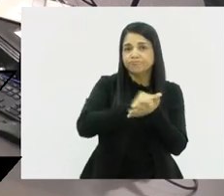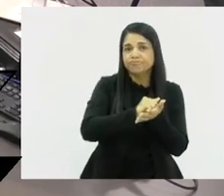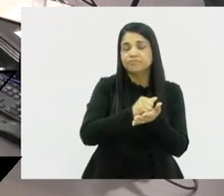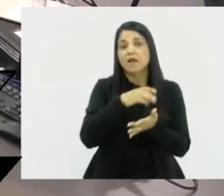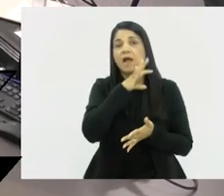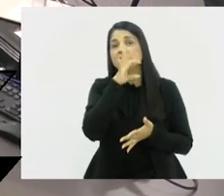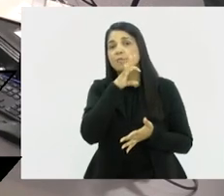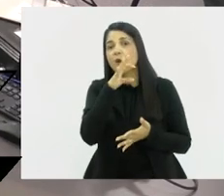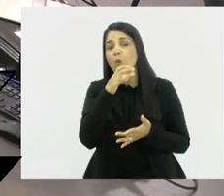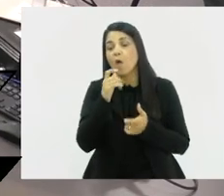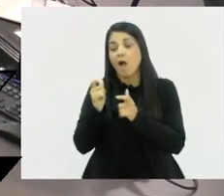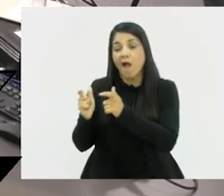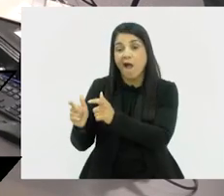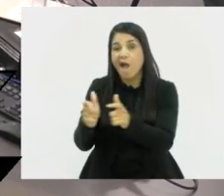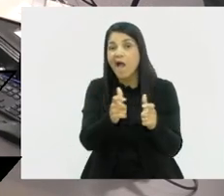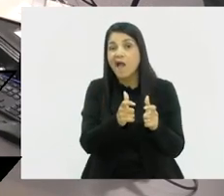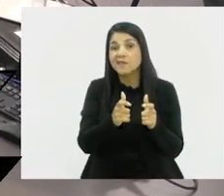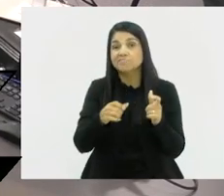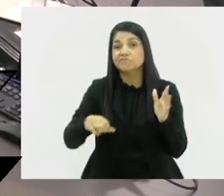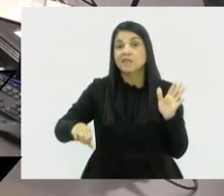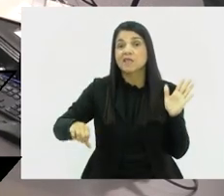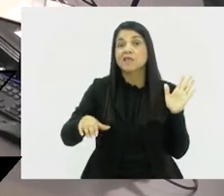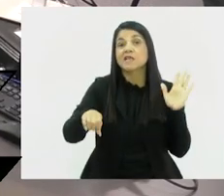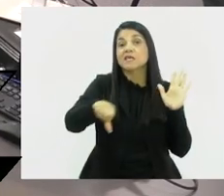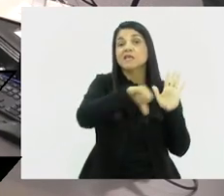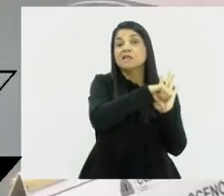que há forte atuação do crime organizado?